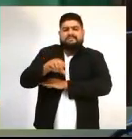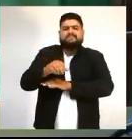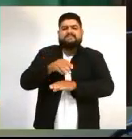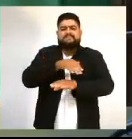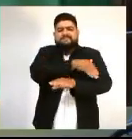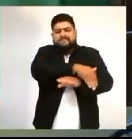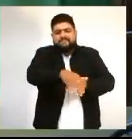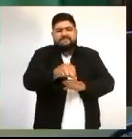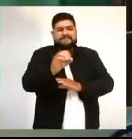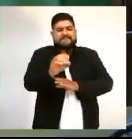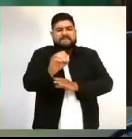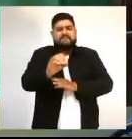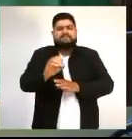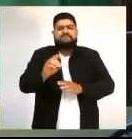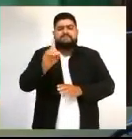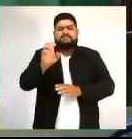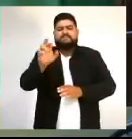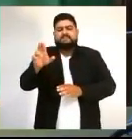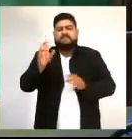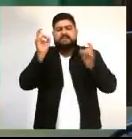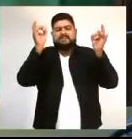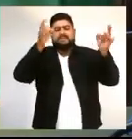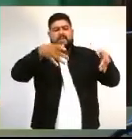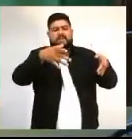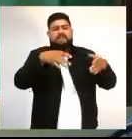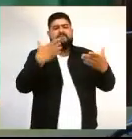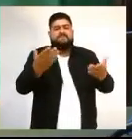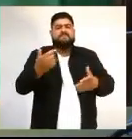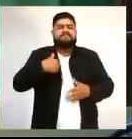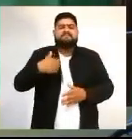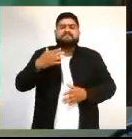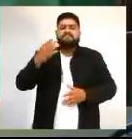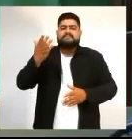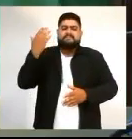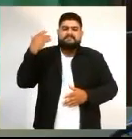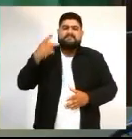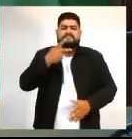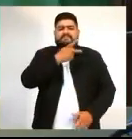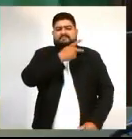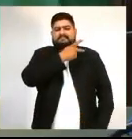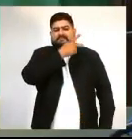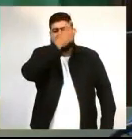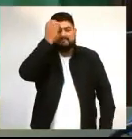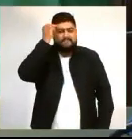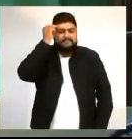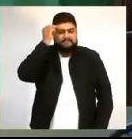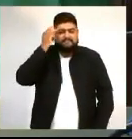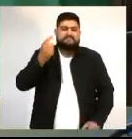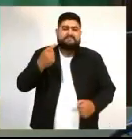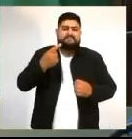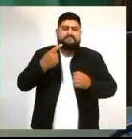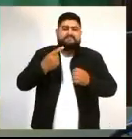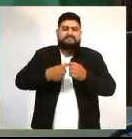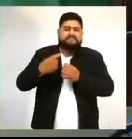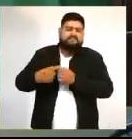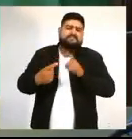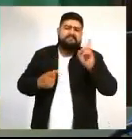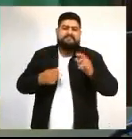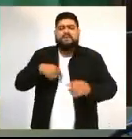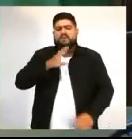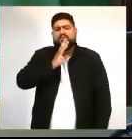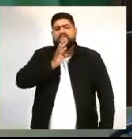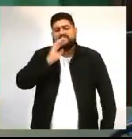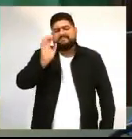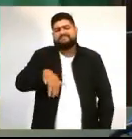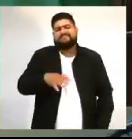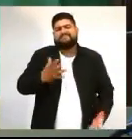abandonou, que sempre foi, desde quando eu era prefeito da cidade, e falo com propriedade, porque eu fui prefeito 8 anos do município, então eu tenho conhecimento suficiente para